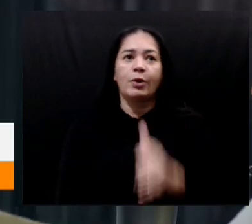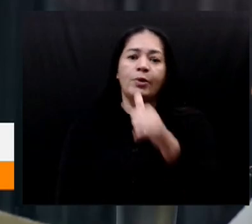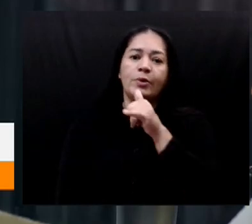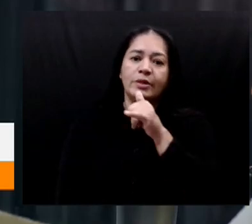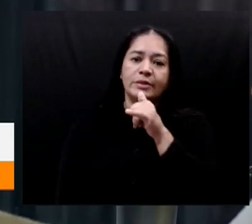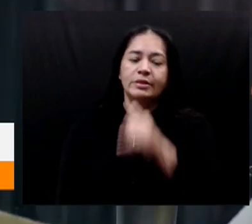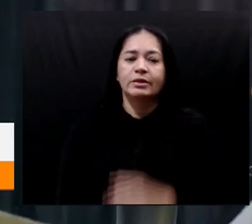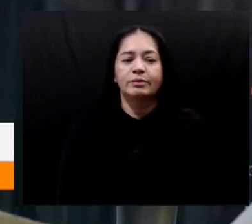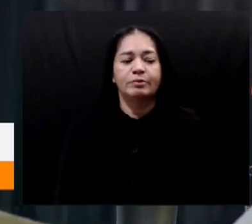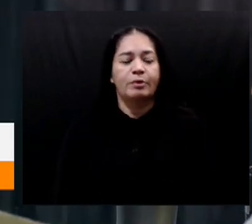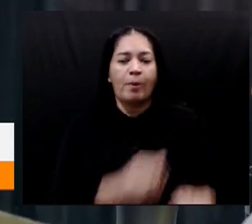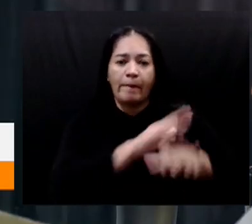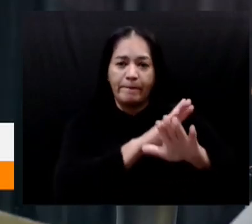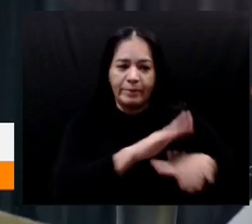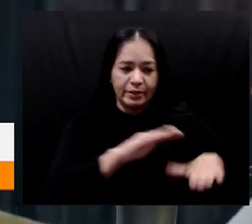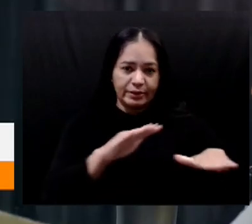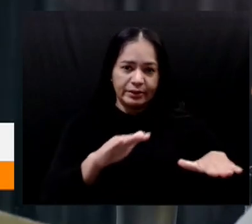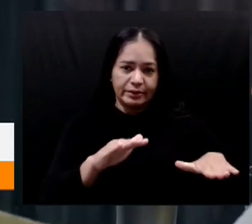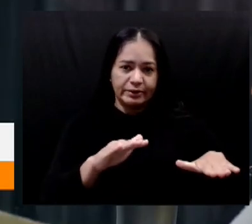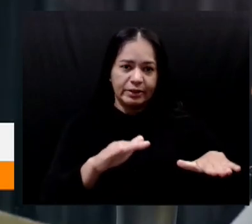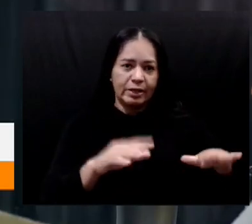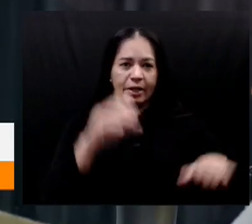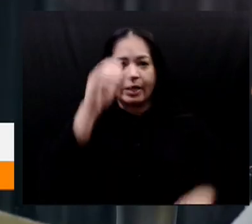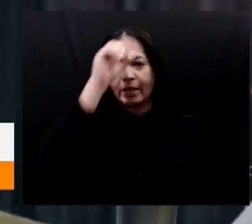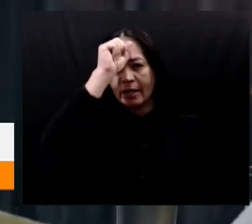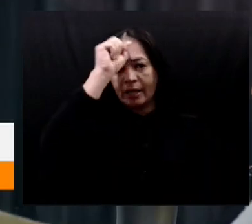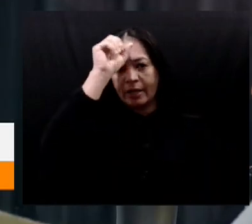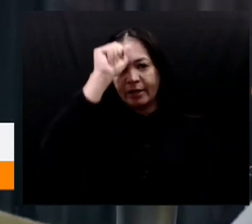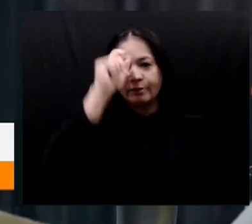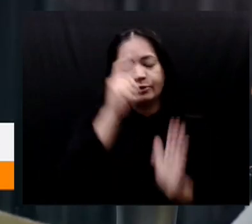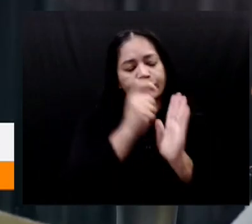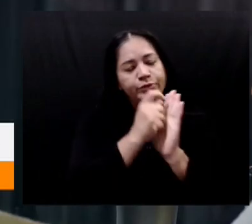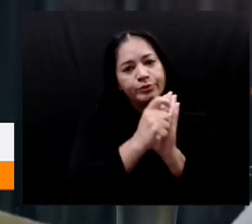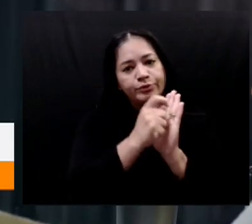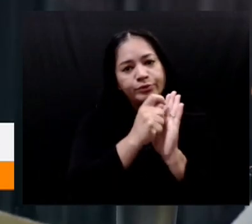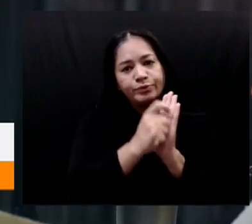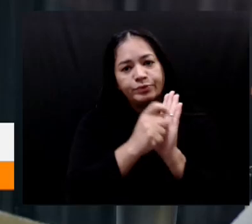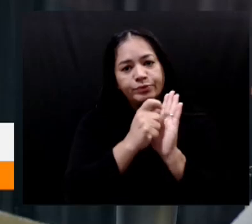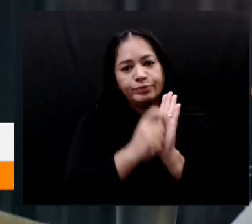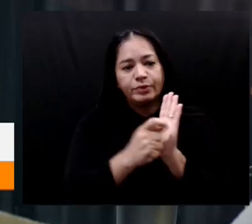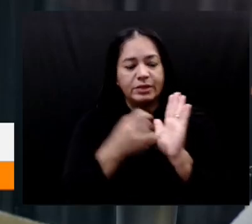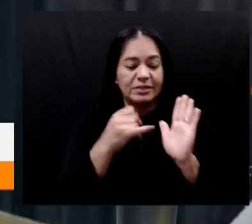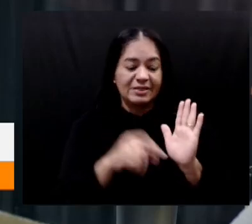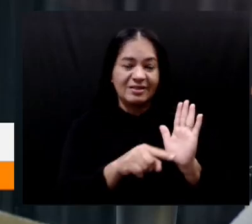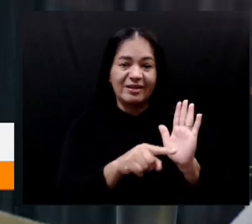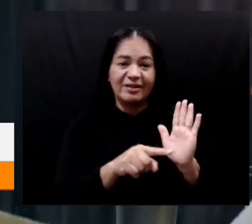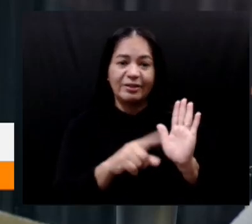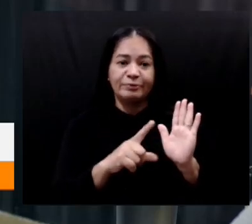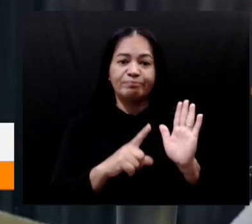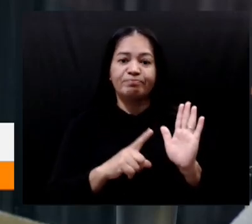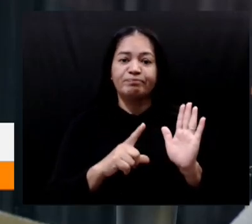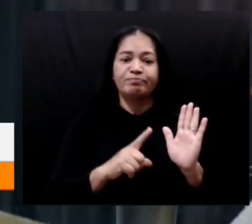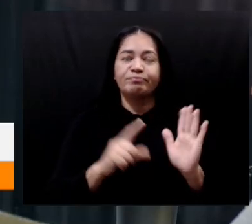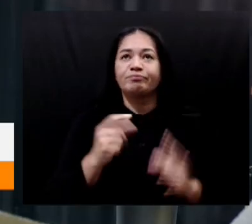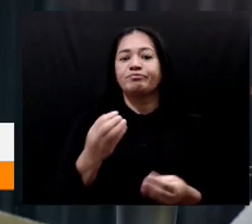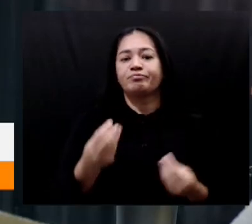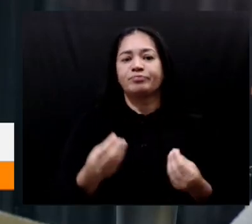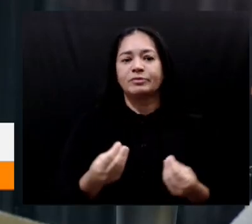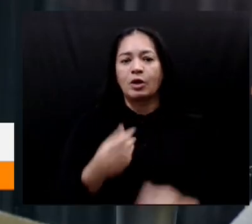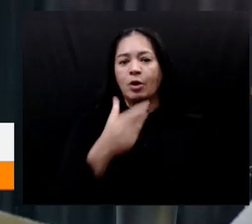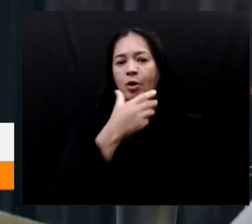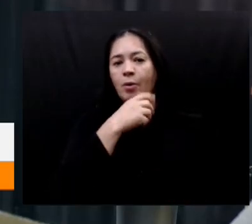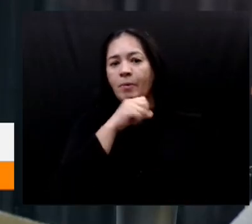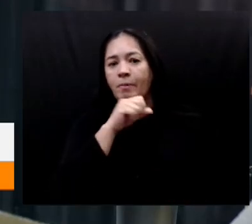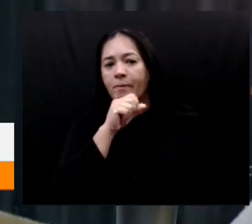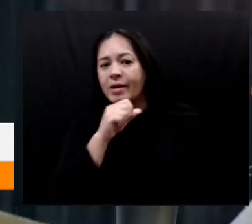criança, aprendendo a escrever. Então, se ele tem, um pai, uma mãe que estão ali